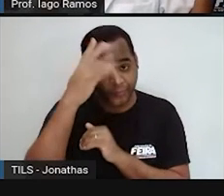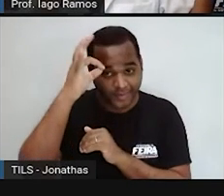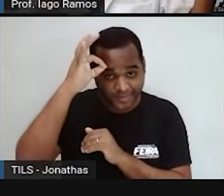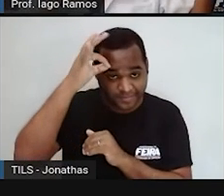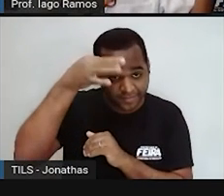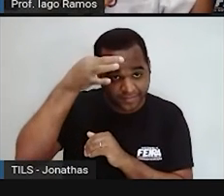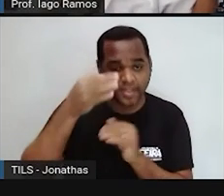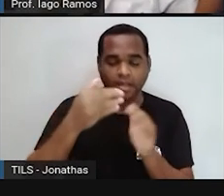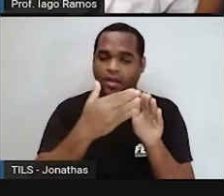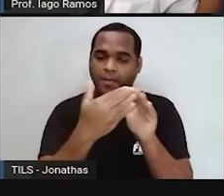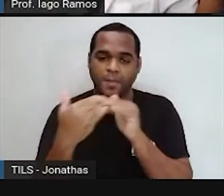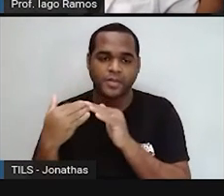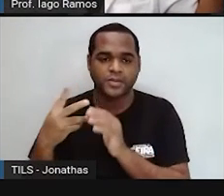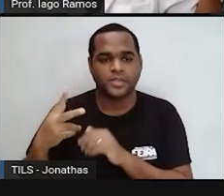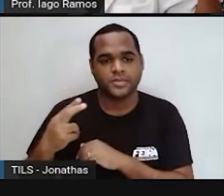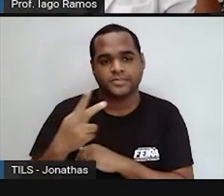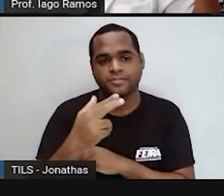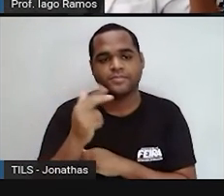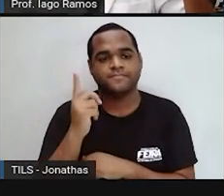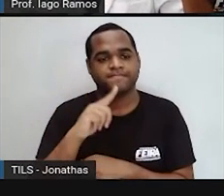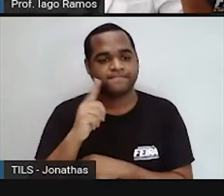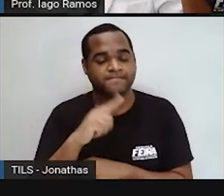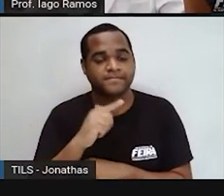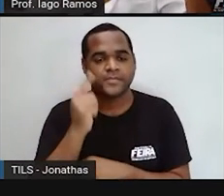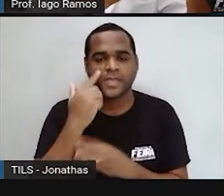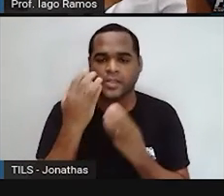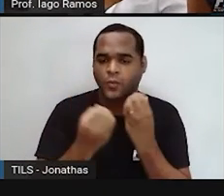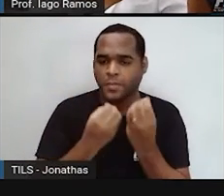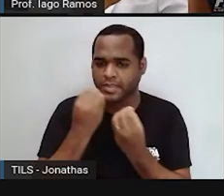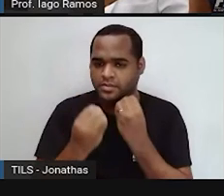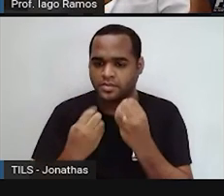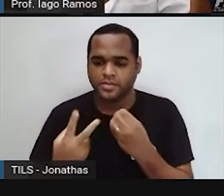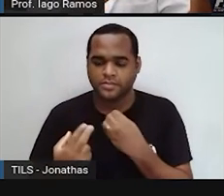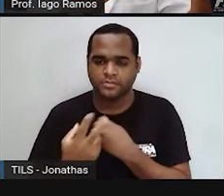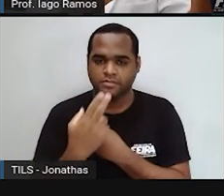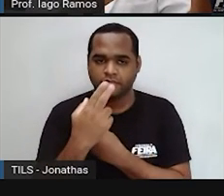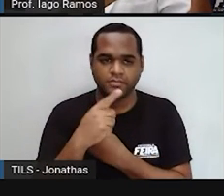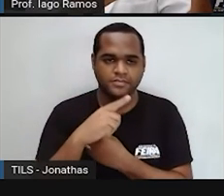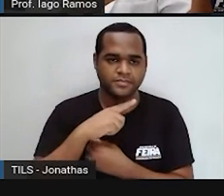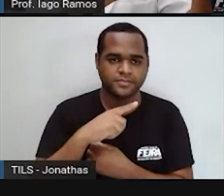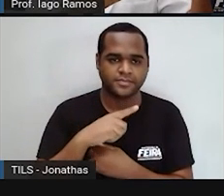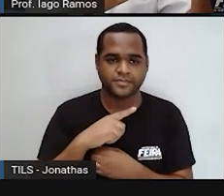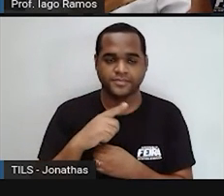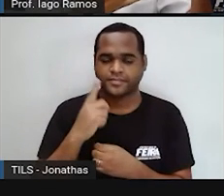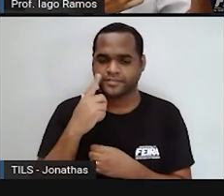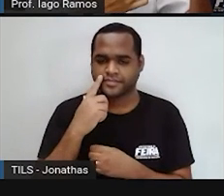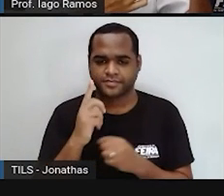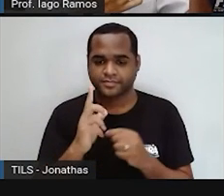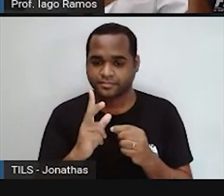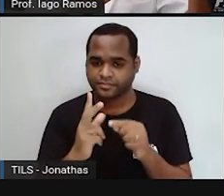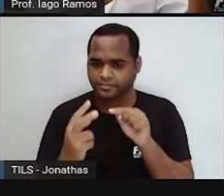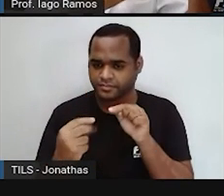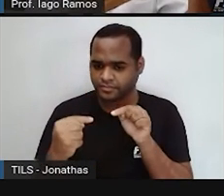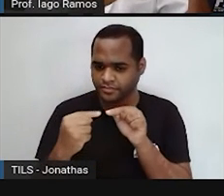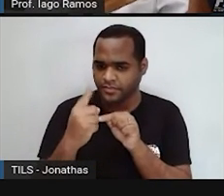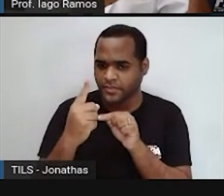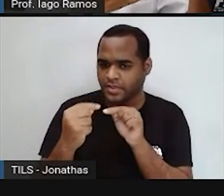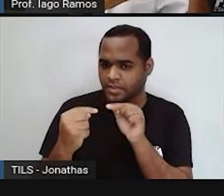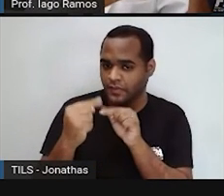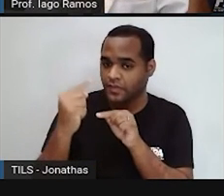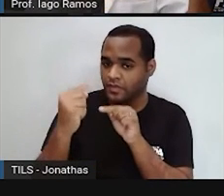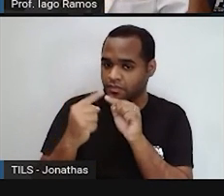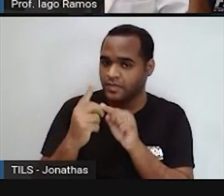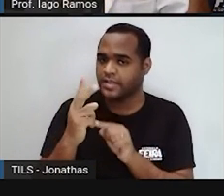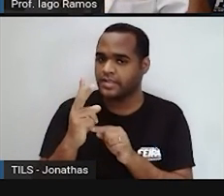adulto para te ajudar a cortar você vai cortar né Fazer o recorte aqui ó junto com as amiguinhas Não